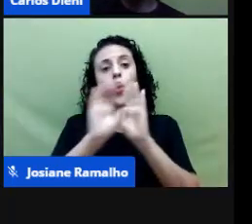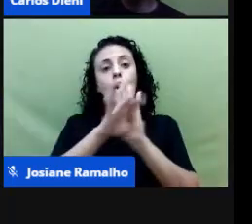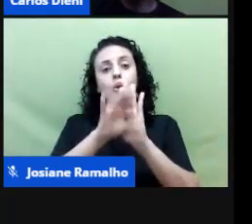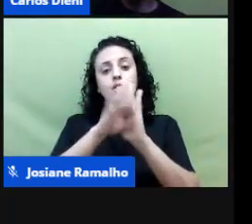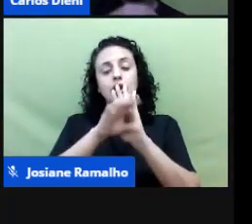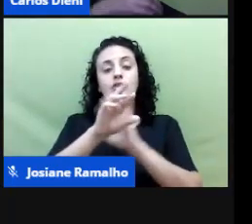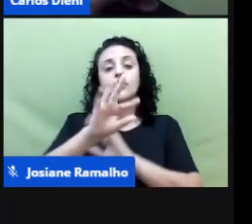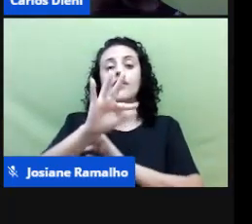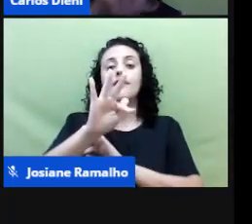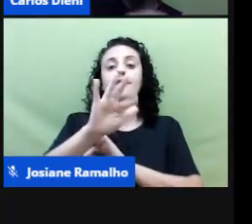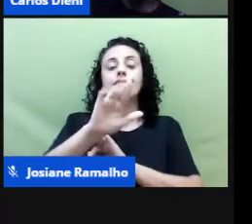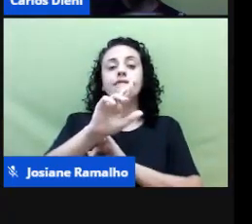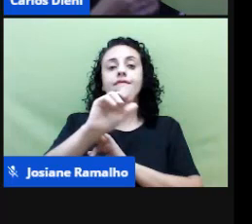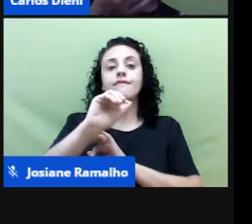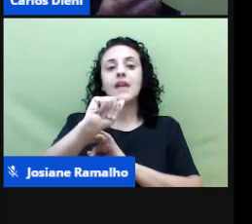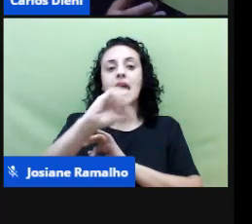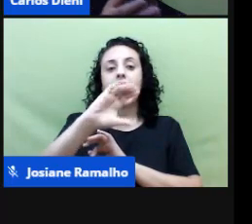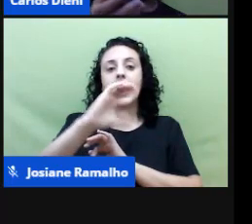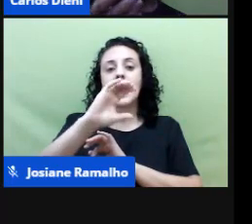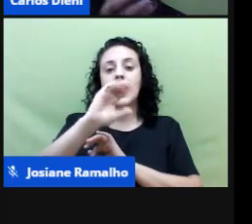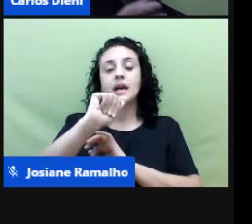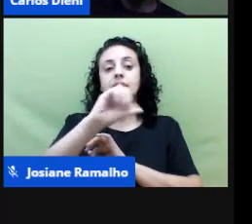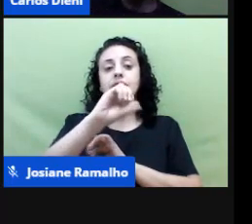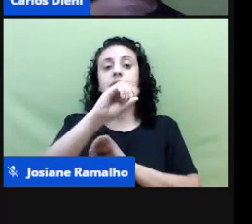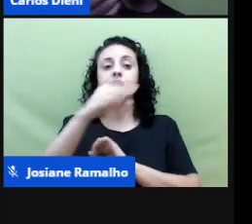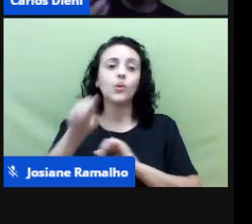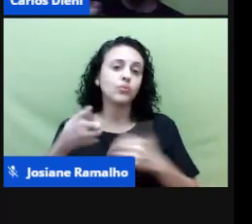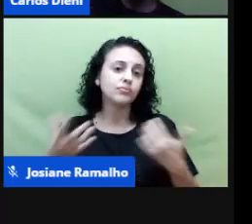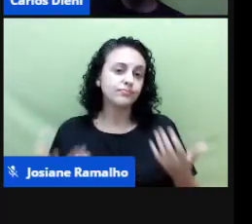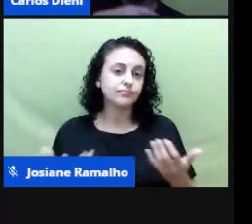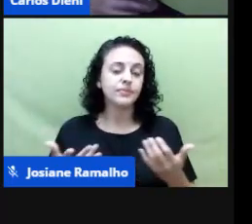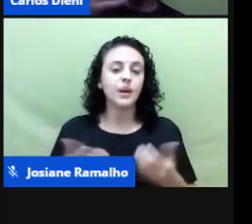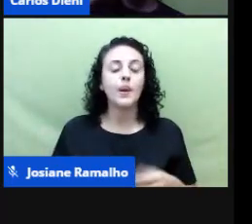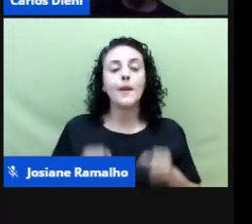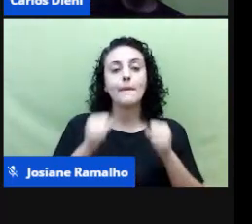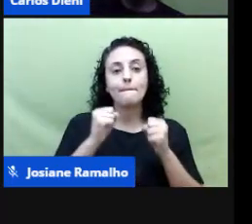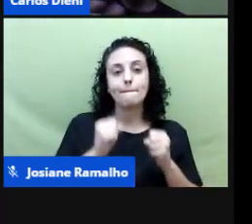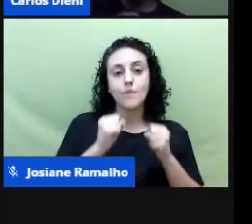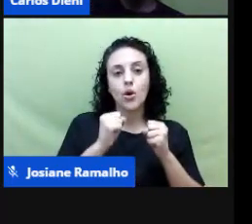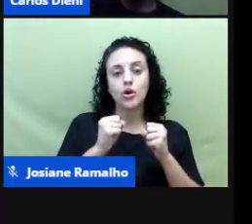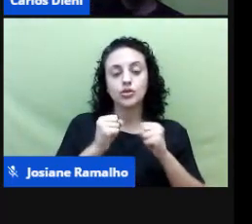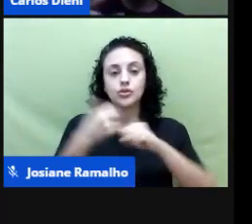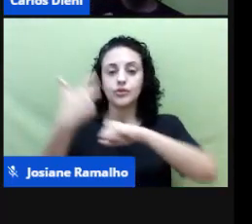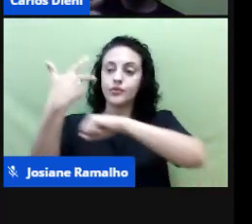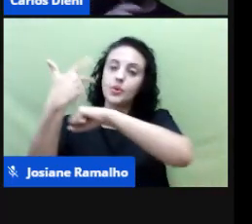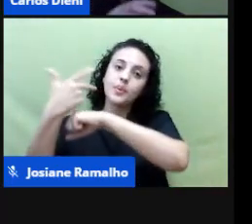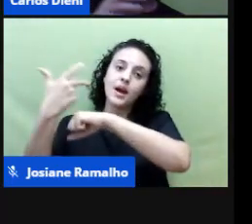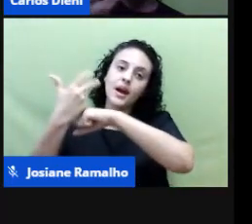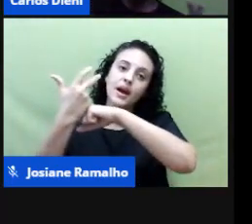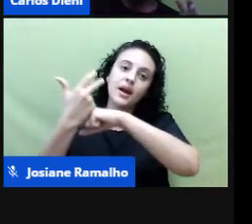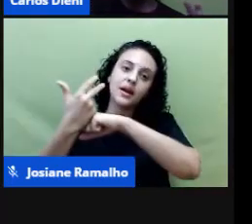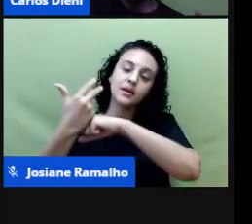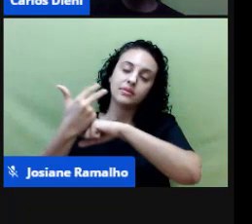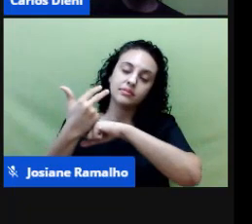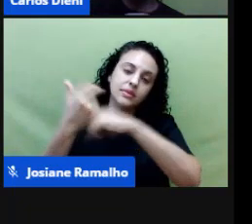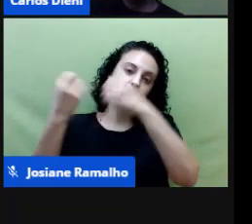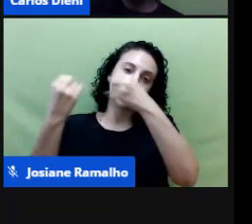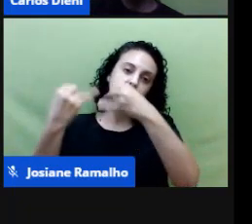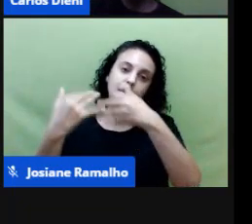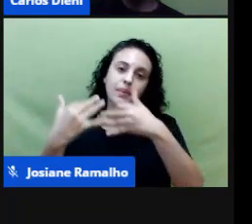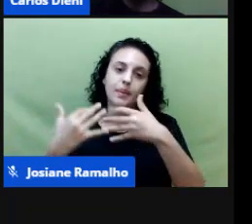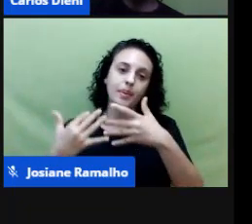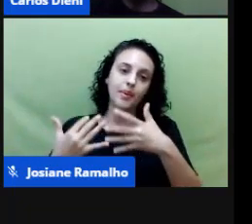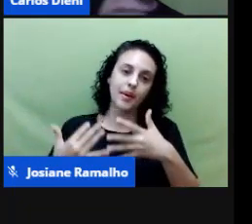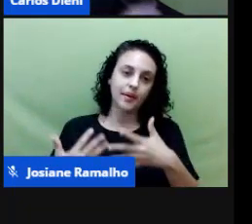das questões. Ele pode simplesmente colocar uma narração em cima ou simplesmente deixar o cozinheiro ir